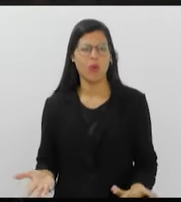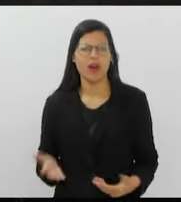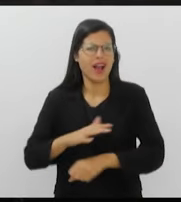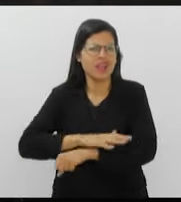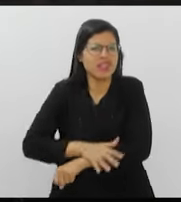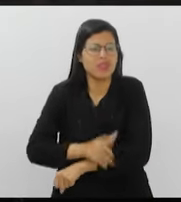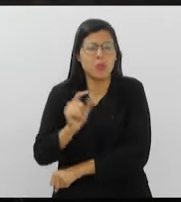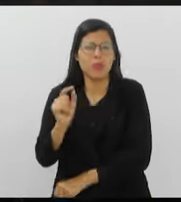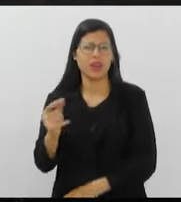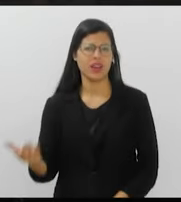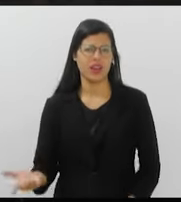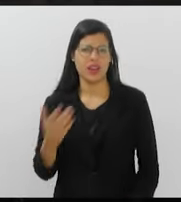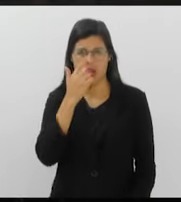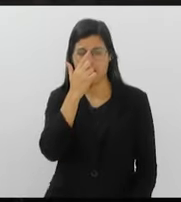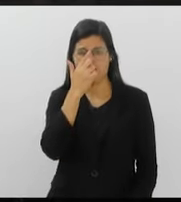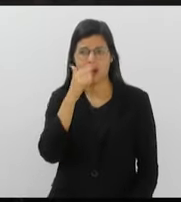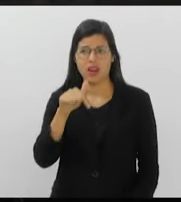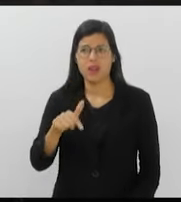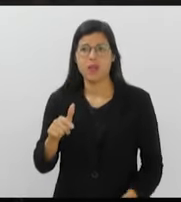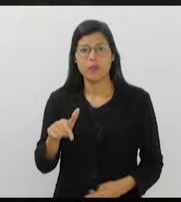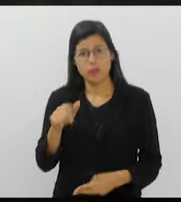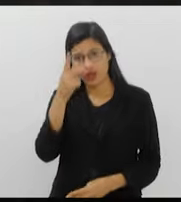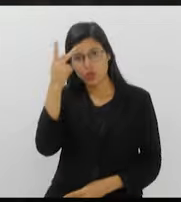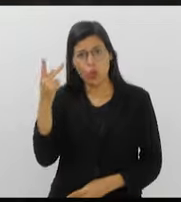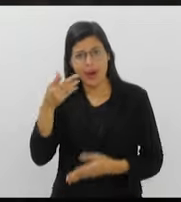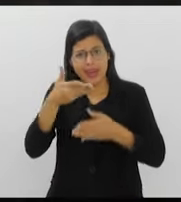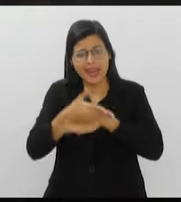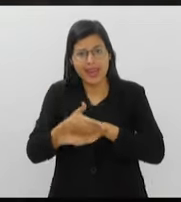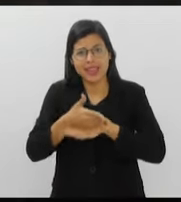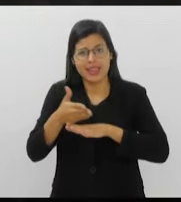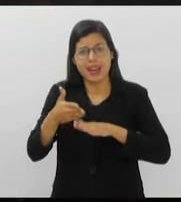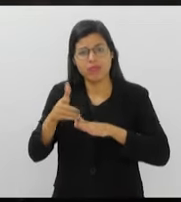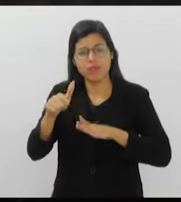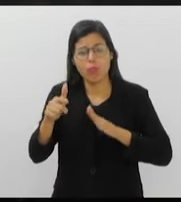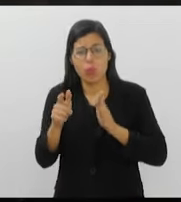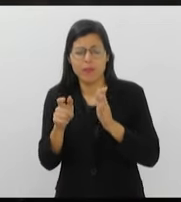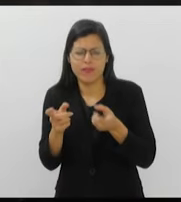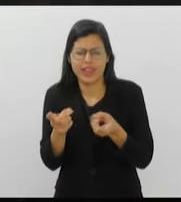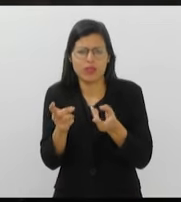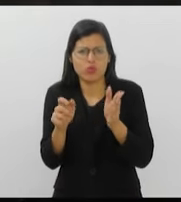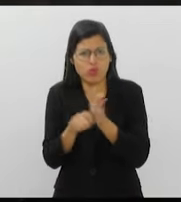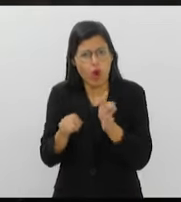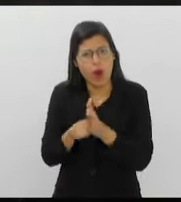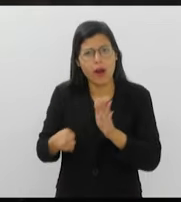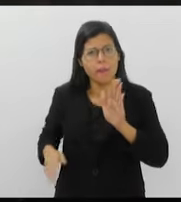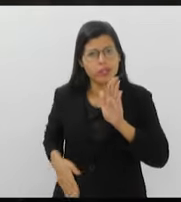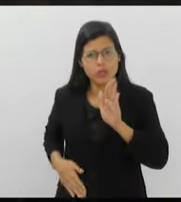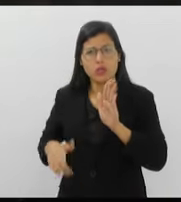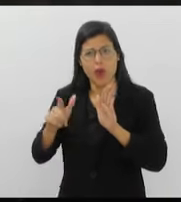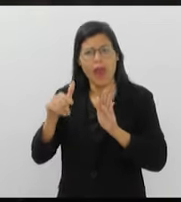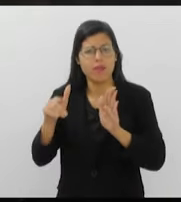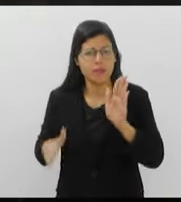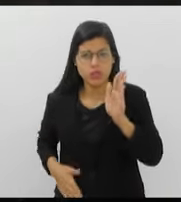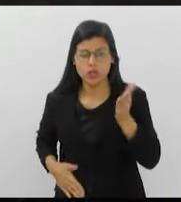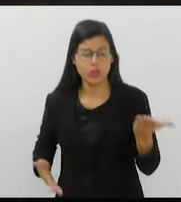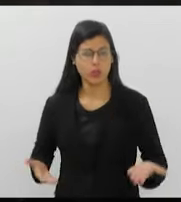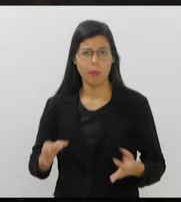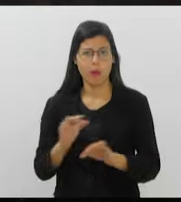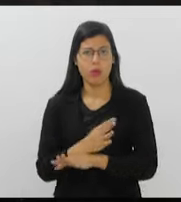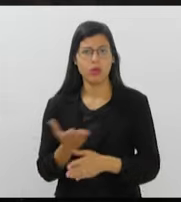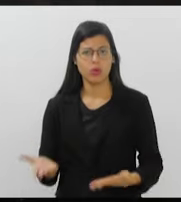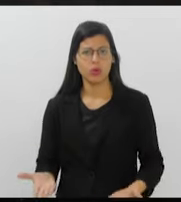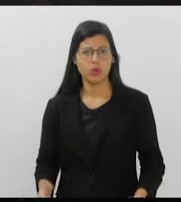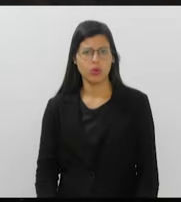o quê? Que é? Se mete com o tráfico que é vagabundo. E vagabundo não tem que ter vez, pô. É cadeia ou bala, é só isso que eles